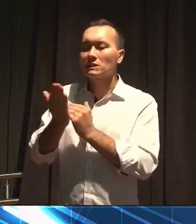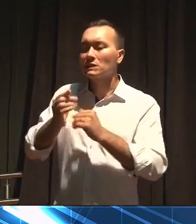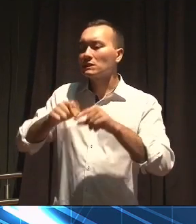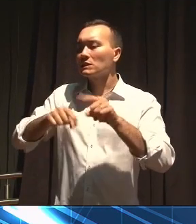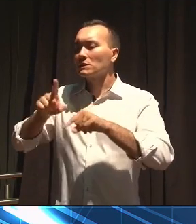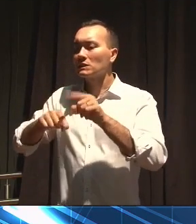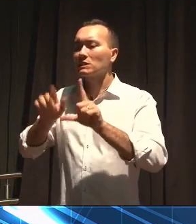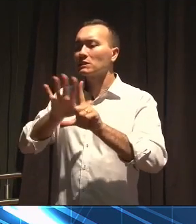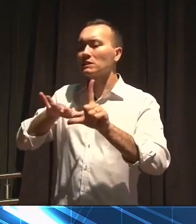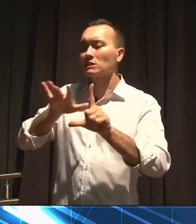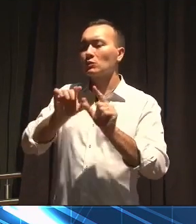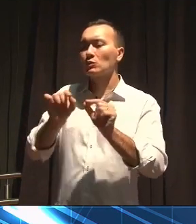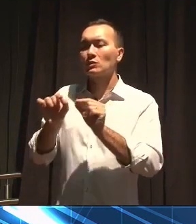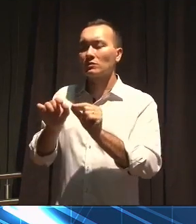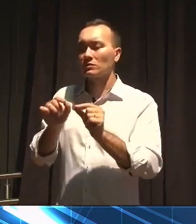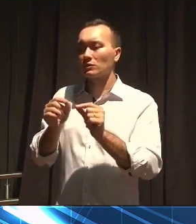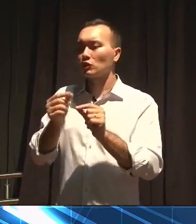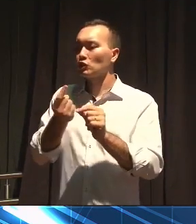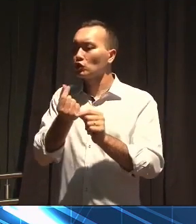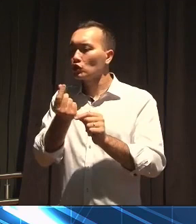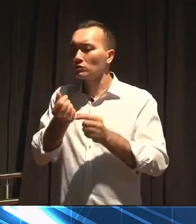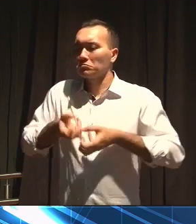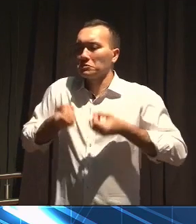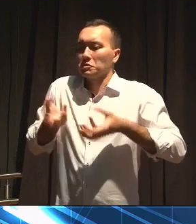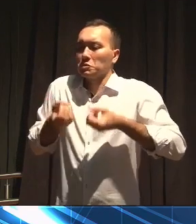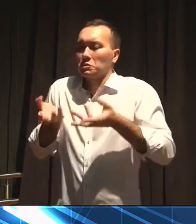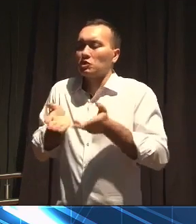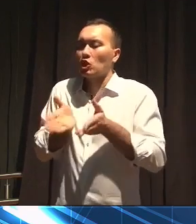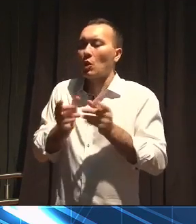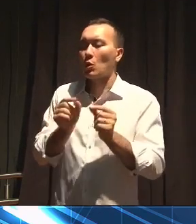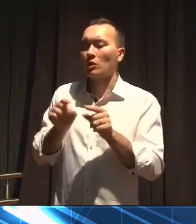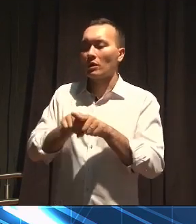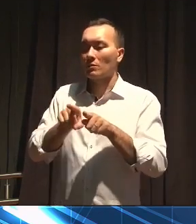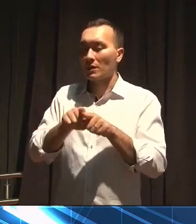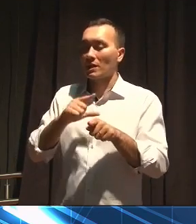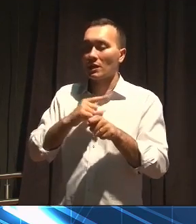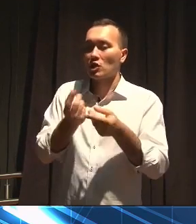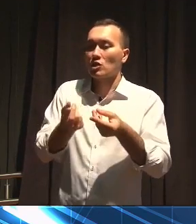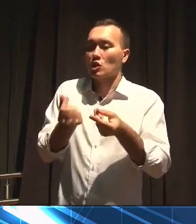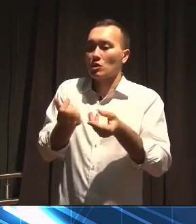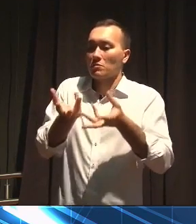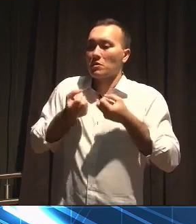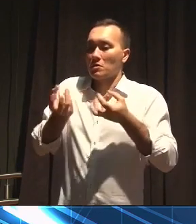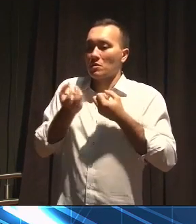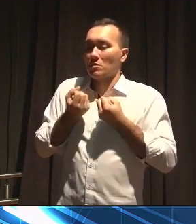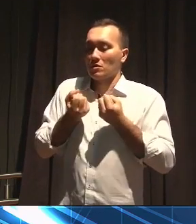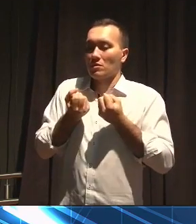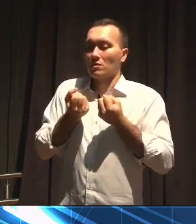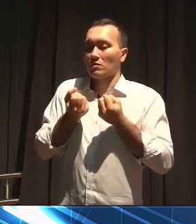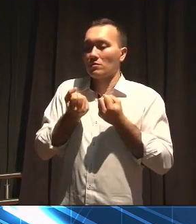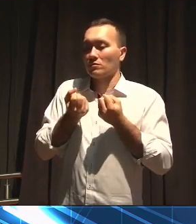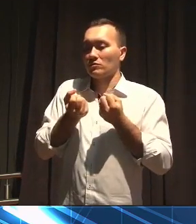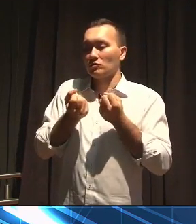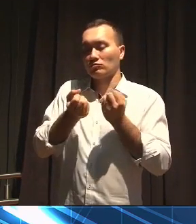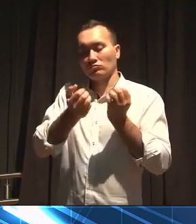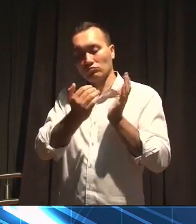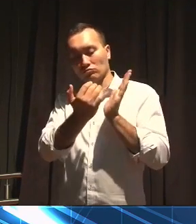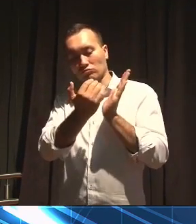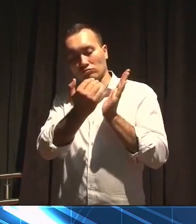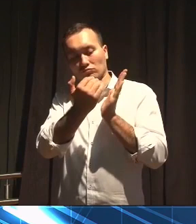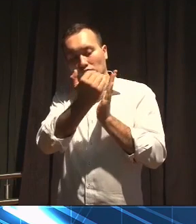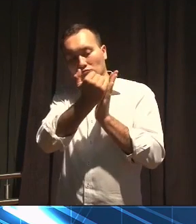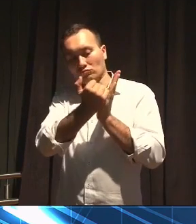pouco o que que estava sobrando, né? E fazer umas reduções, as devidas reduções. Então, ia lá, enxugava um